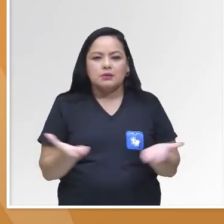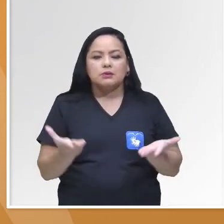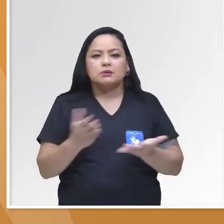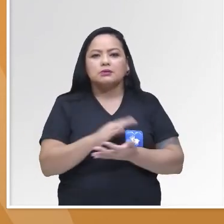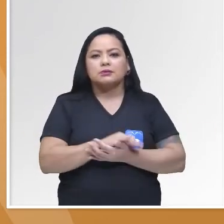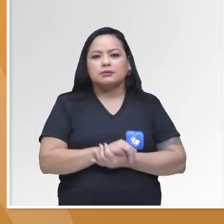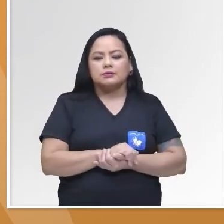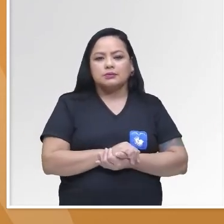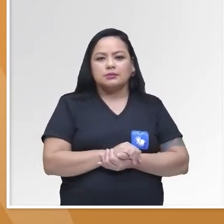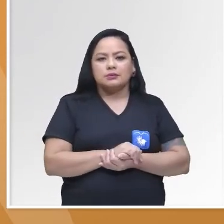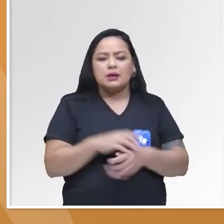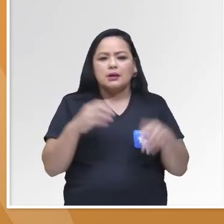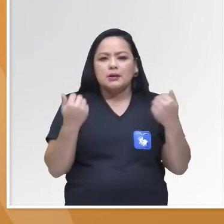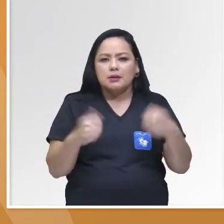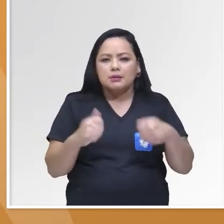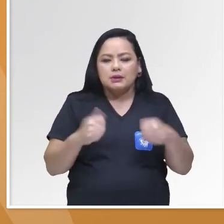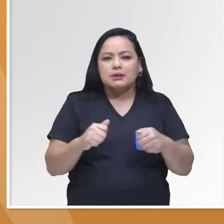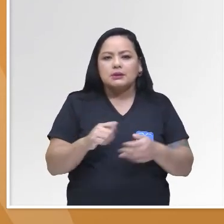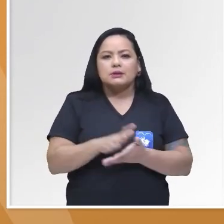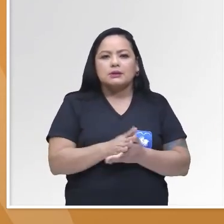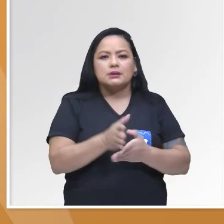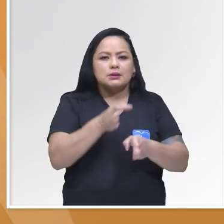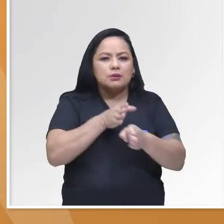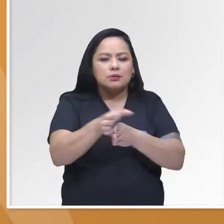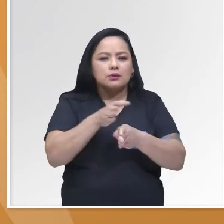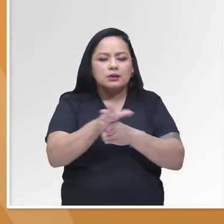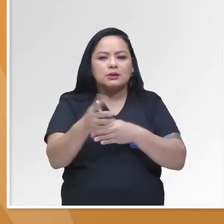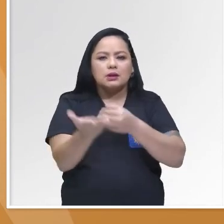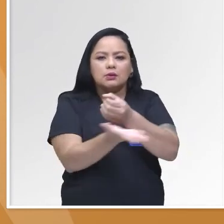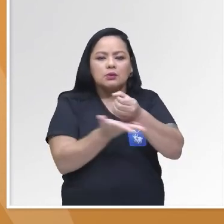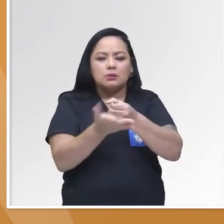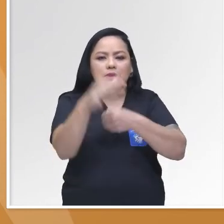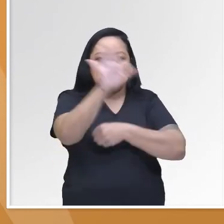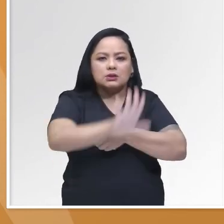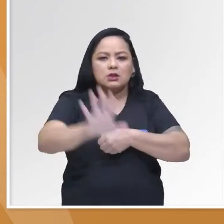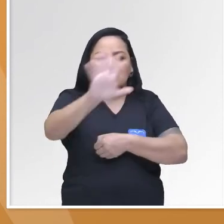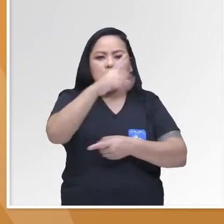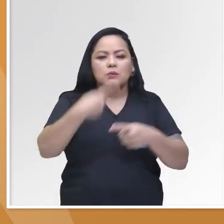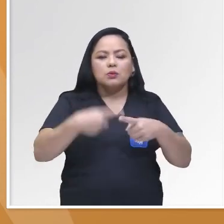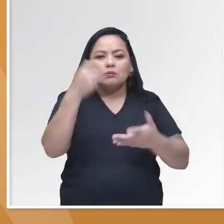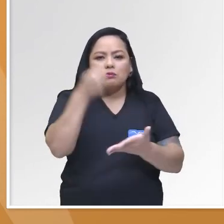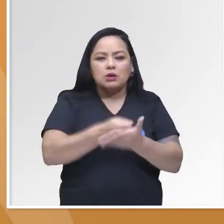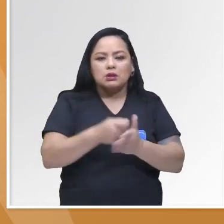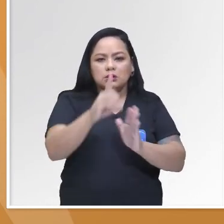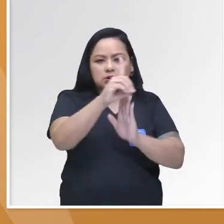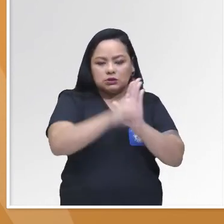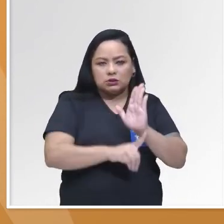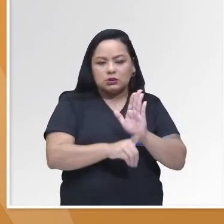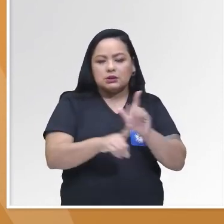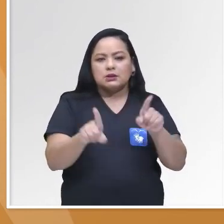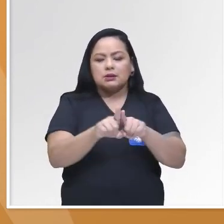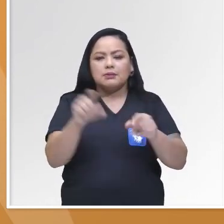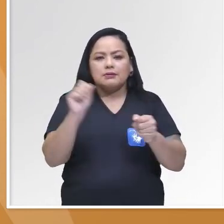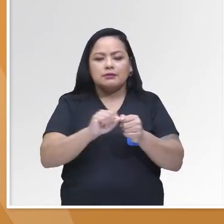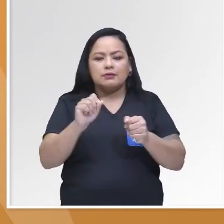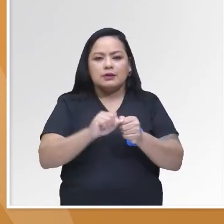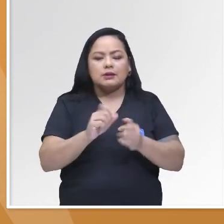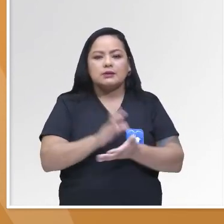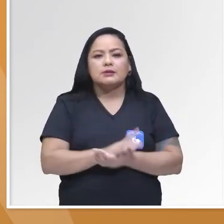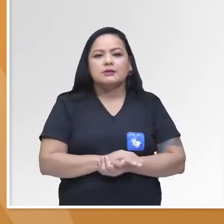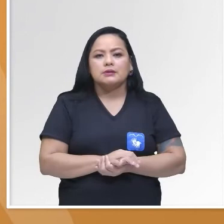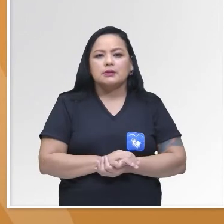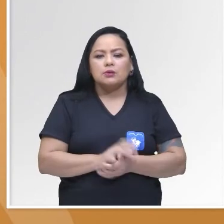atuais, ela deve ser regida por princípios gerais que garantam direitos e práticas de um